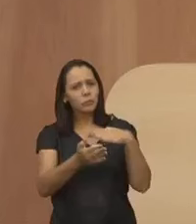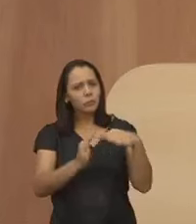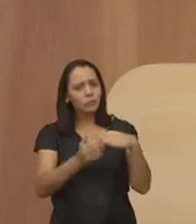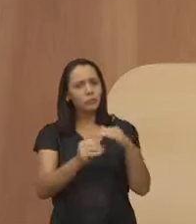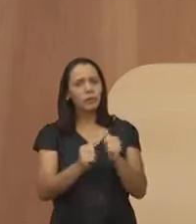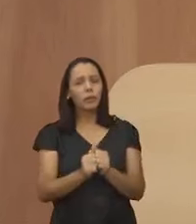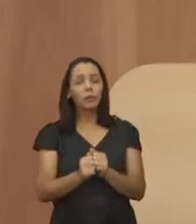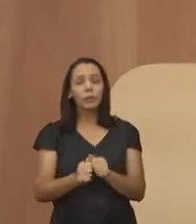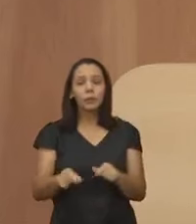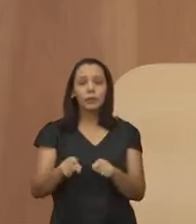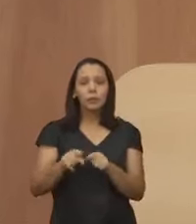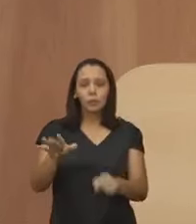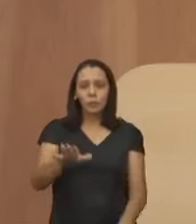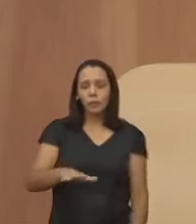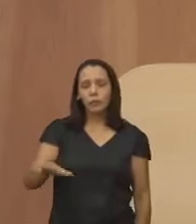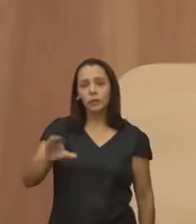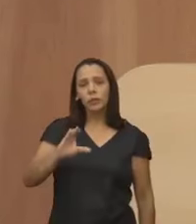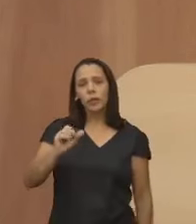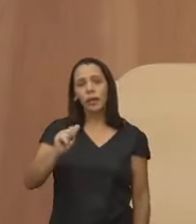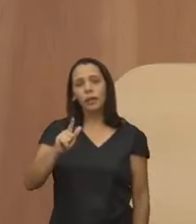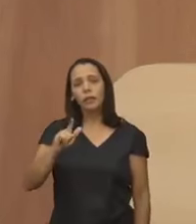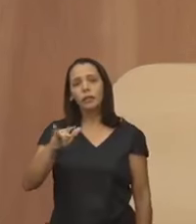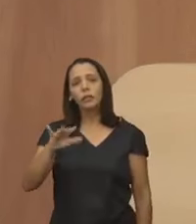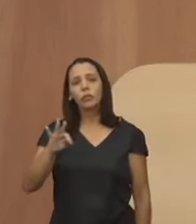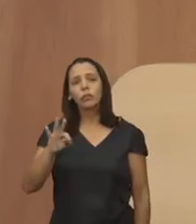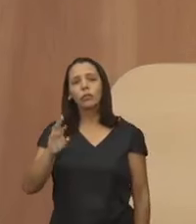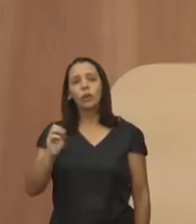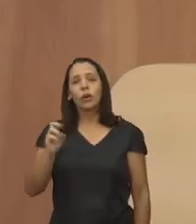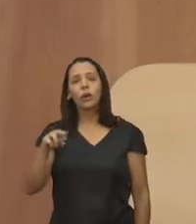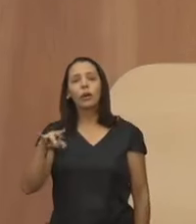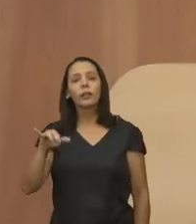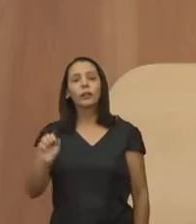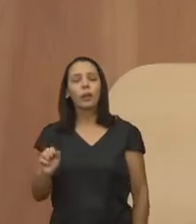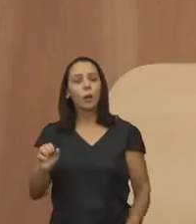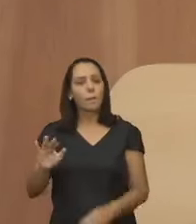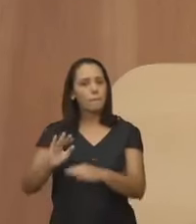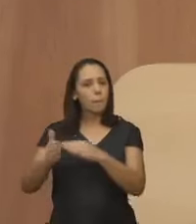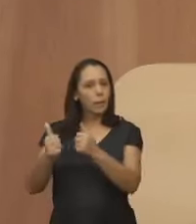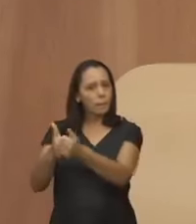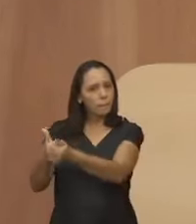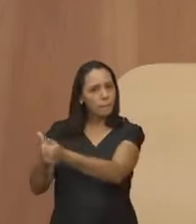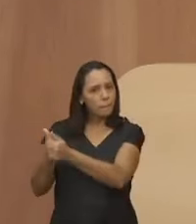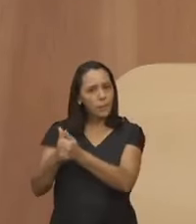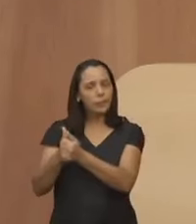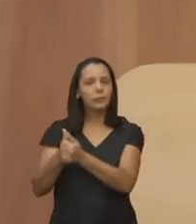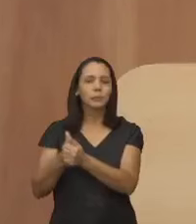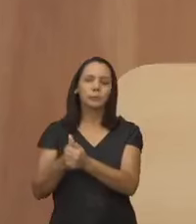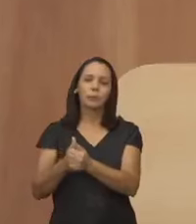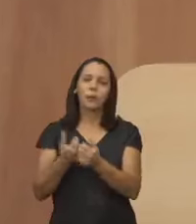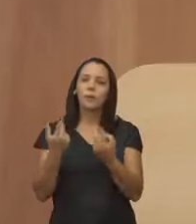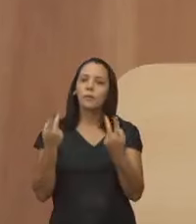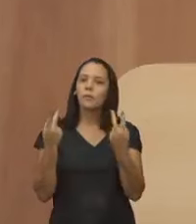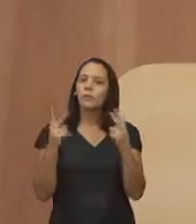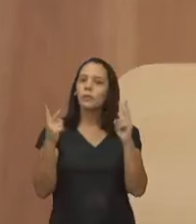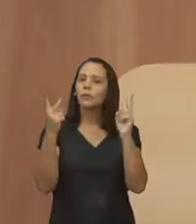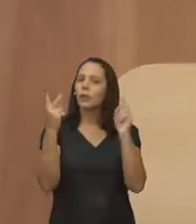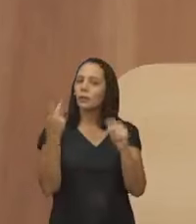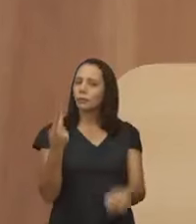e a região também ali do Califórnia, da Geraldo Scavone. Essa é uma vitória de vocês. Contem com o meu voto e vamos juntos aí.